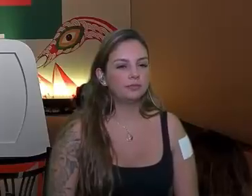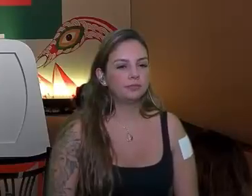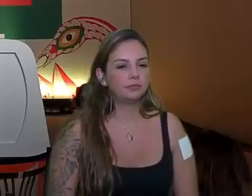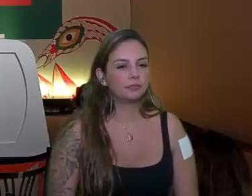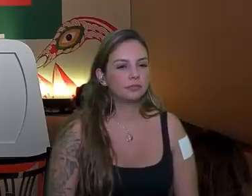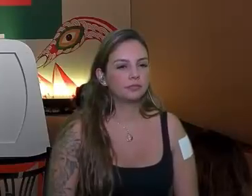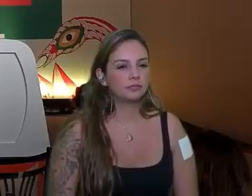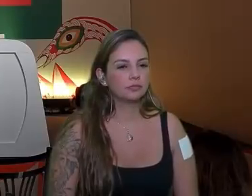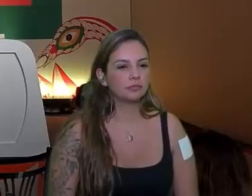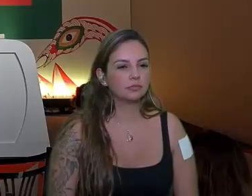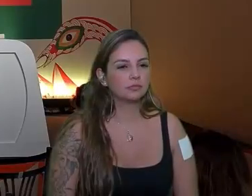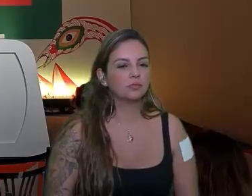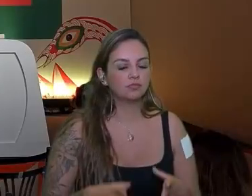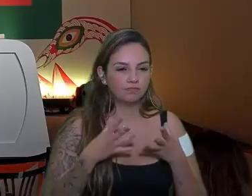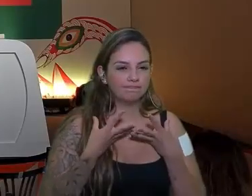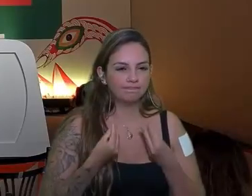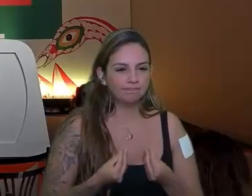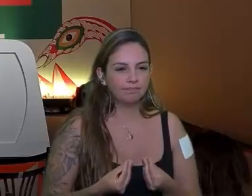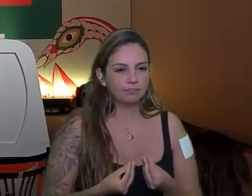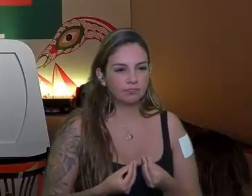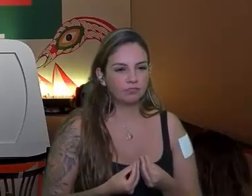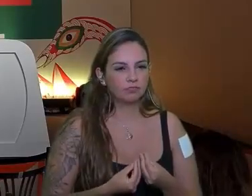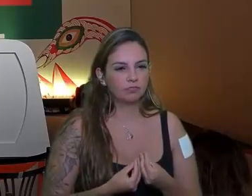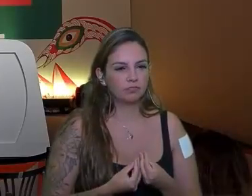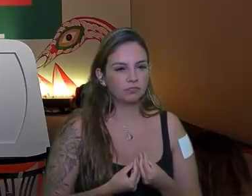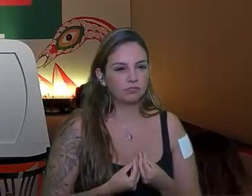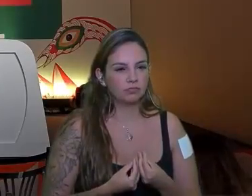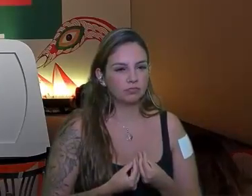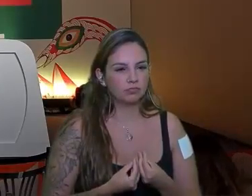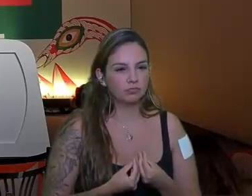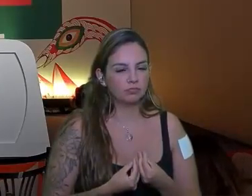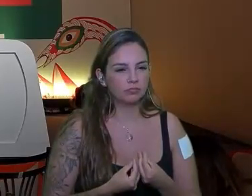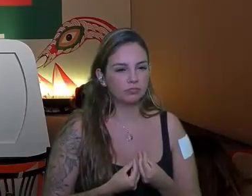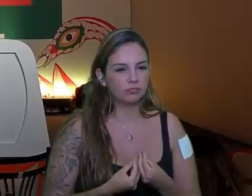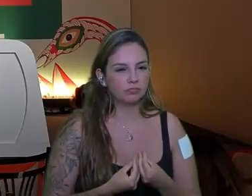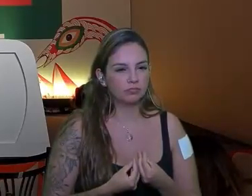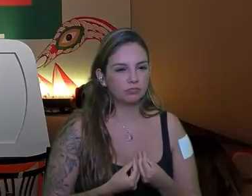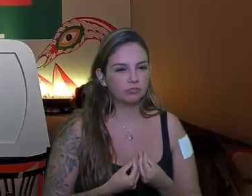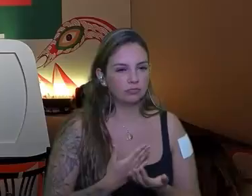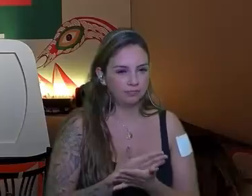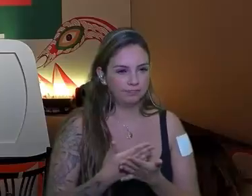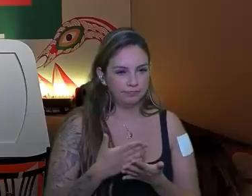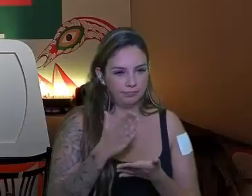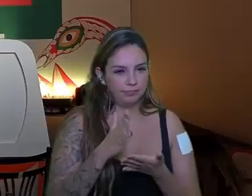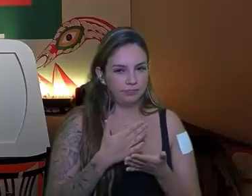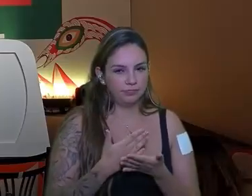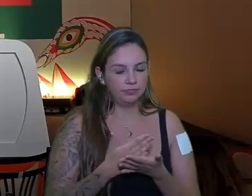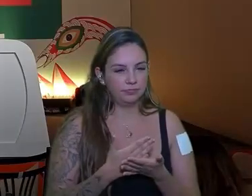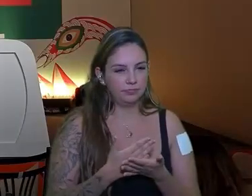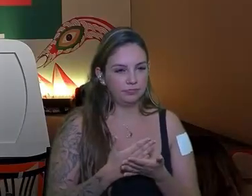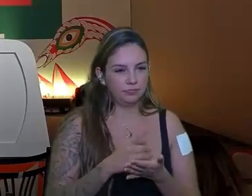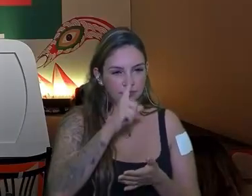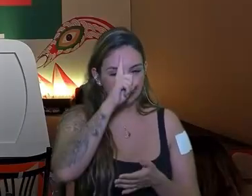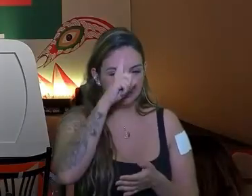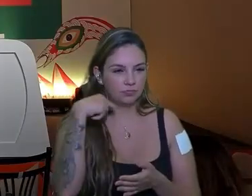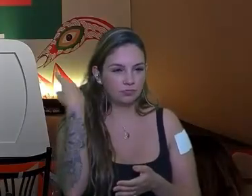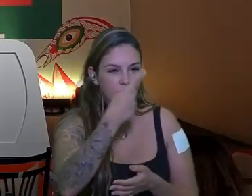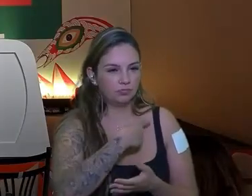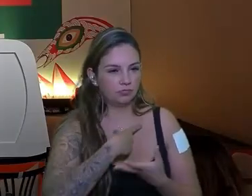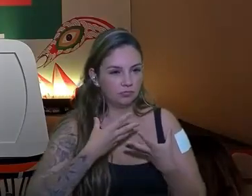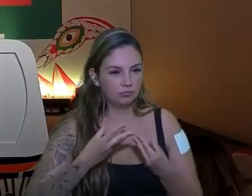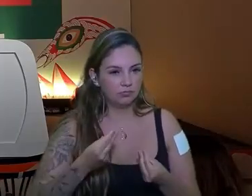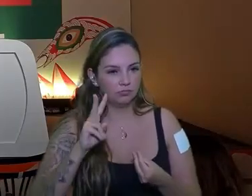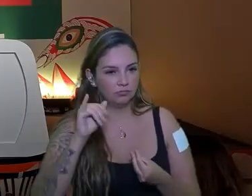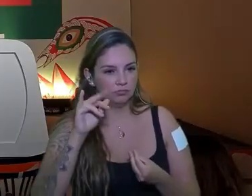acho que ele é tantos, né? Essa ideia da pluralidade é o que começou esse livro. É a ideia do somos vários,